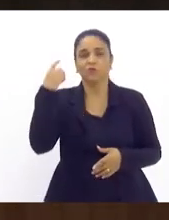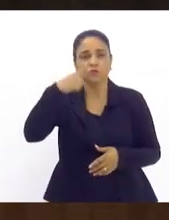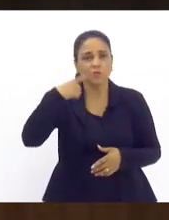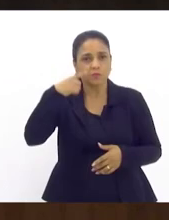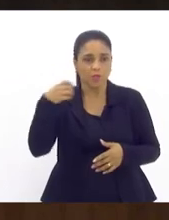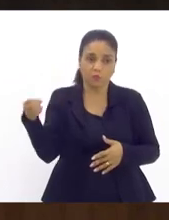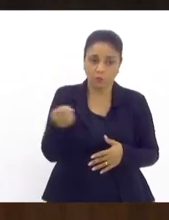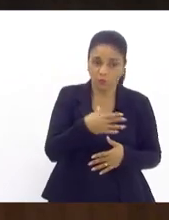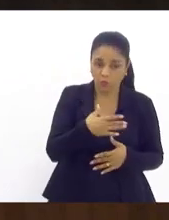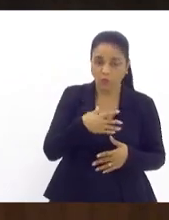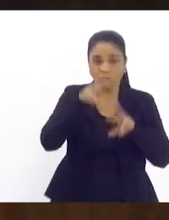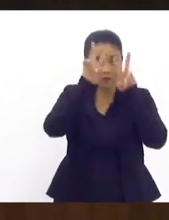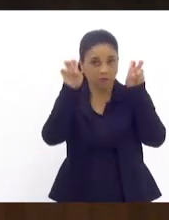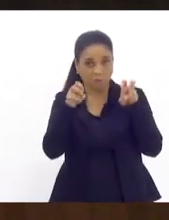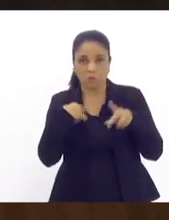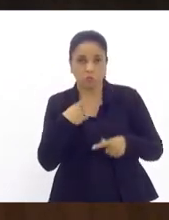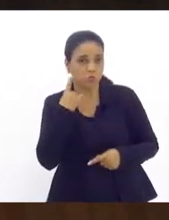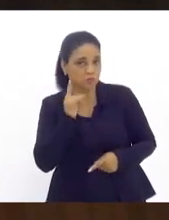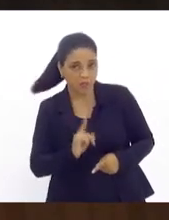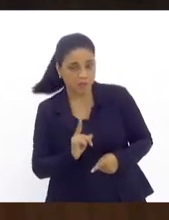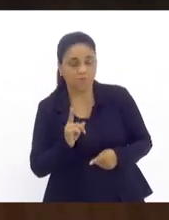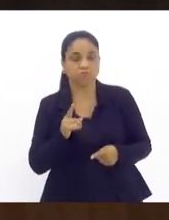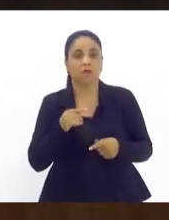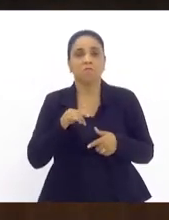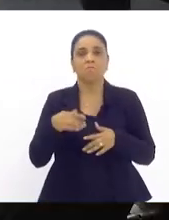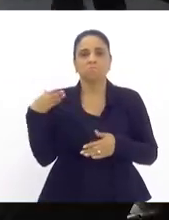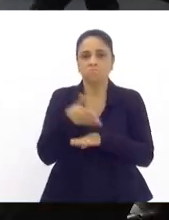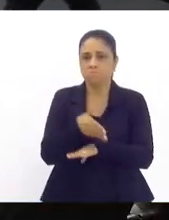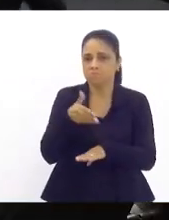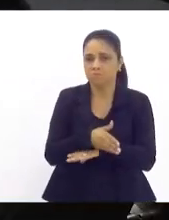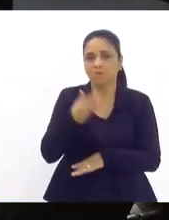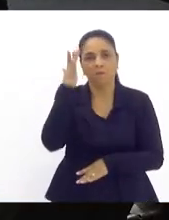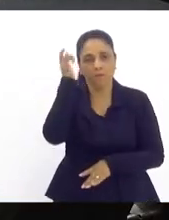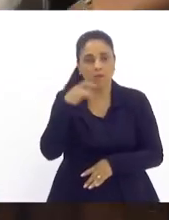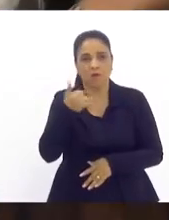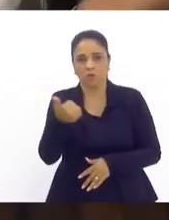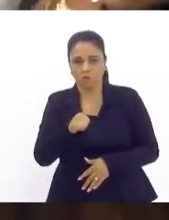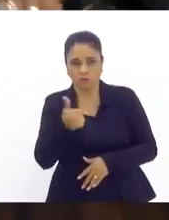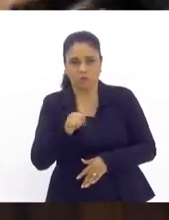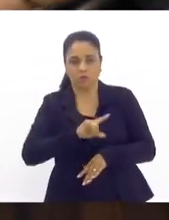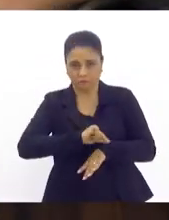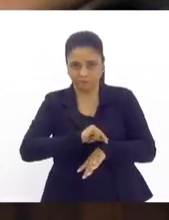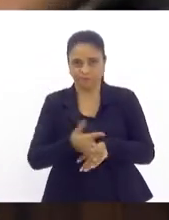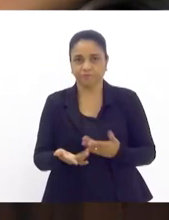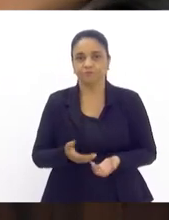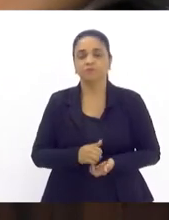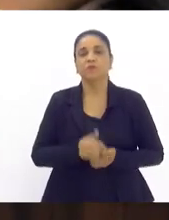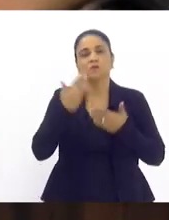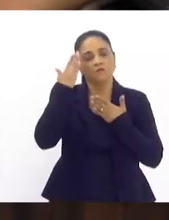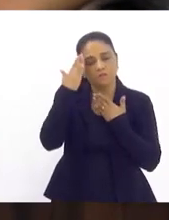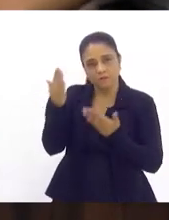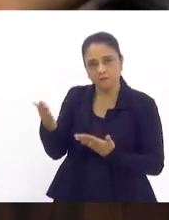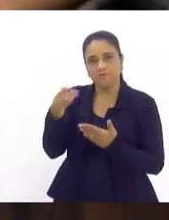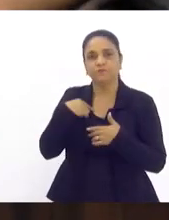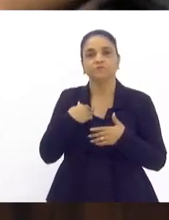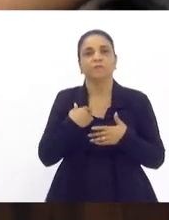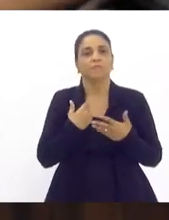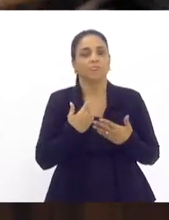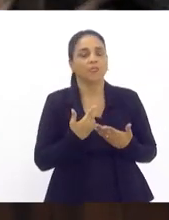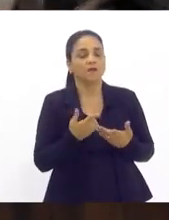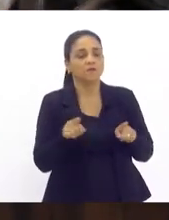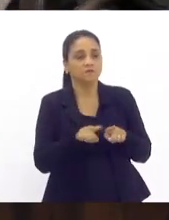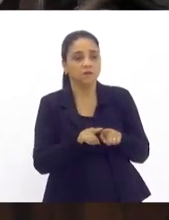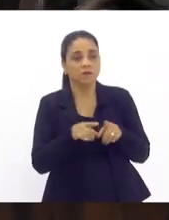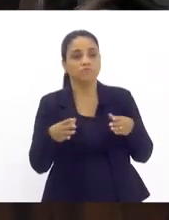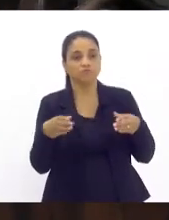familiarizados com o tema, importante a presença amanhã às 11 horas. Obrigado. Obrigado, deputado. Agora, para emitir parecer pela Comissão